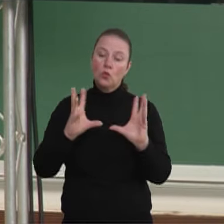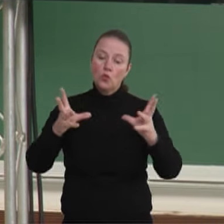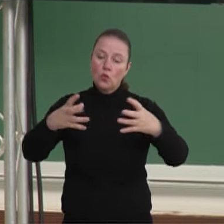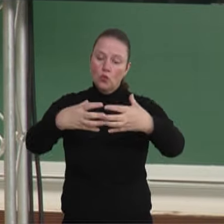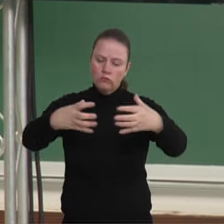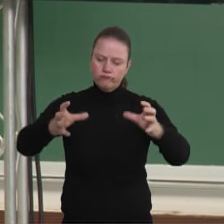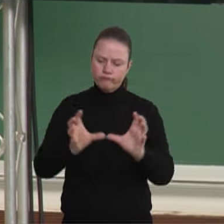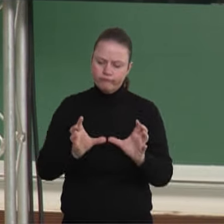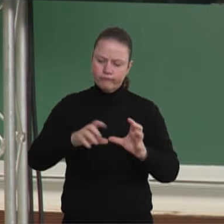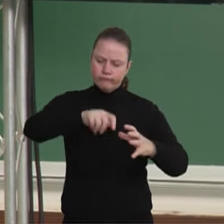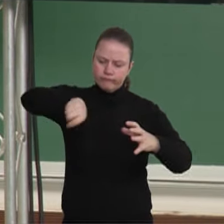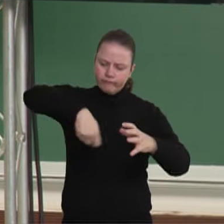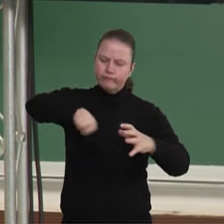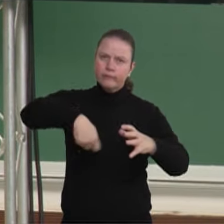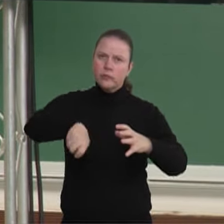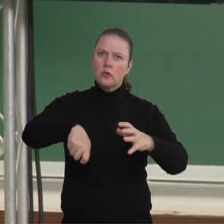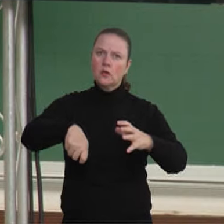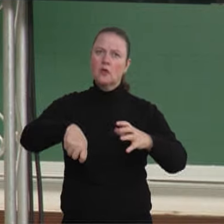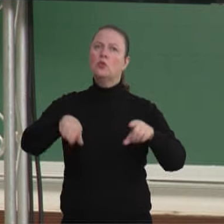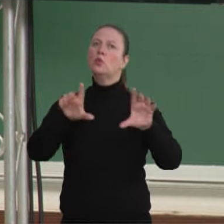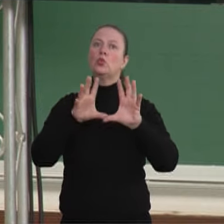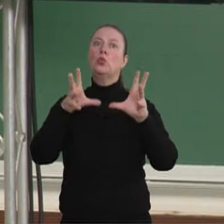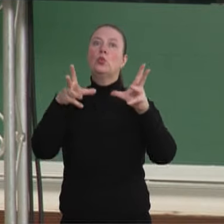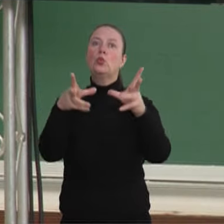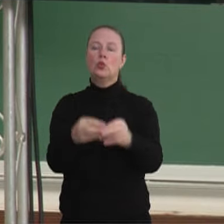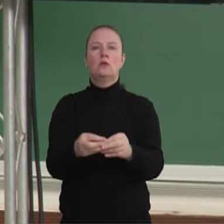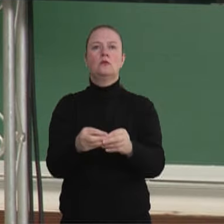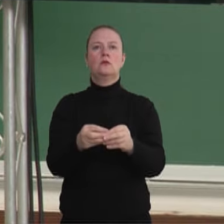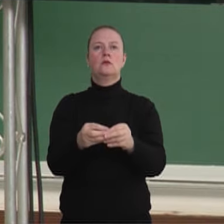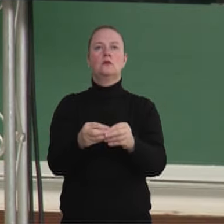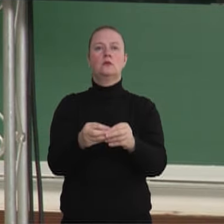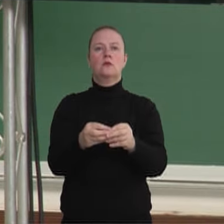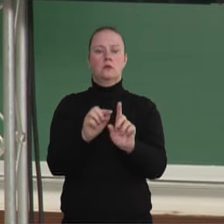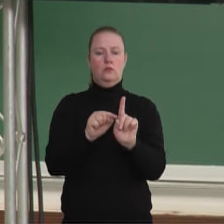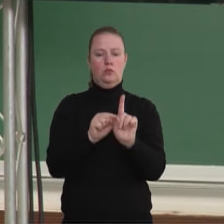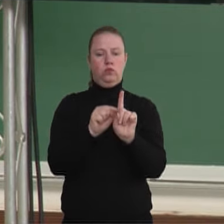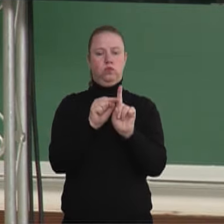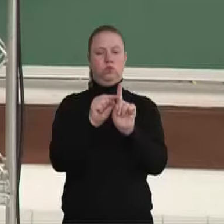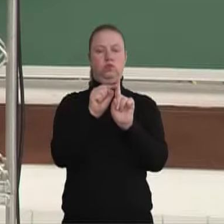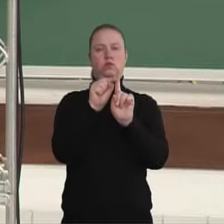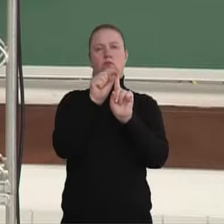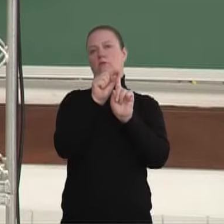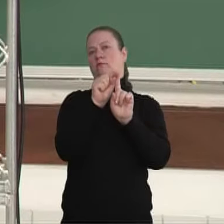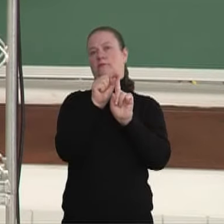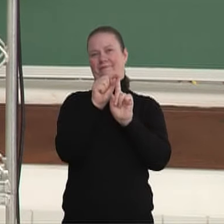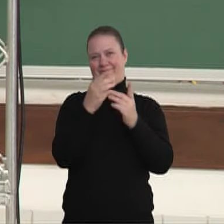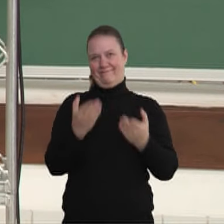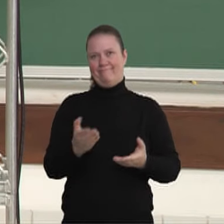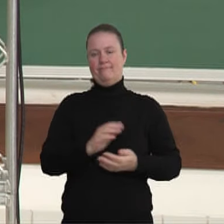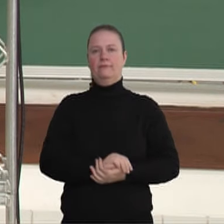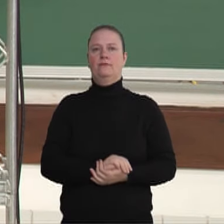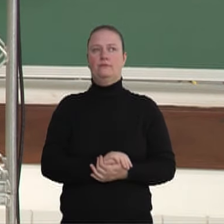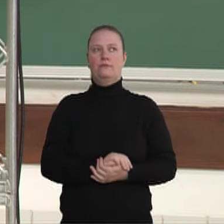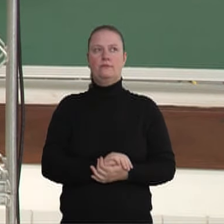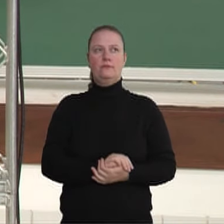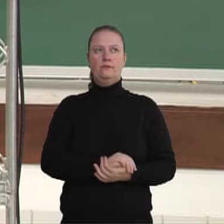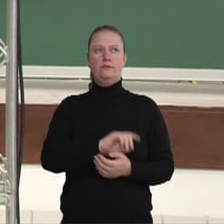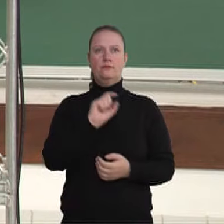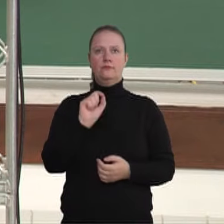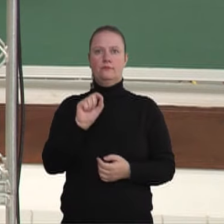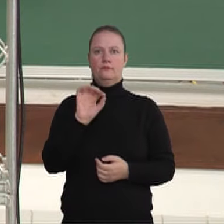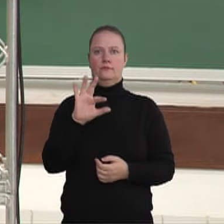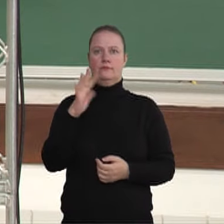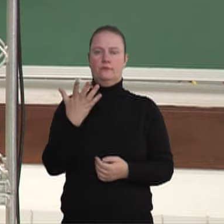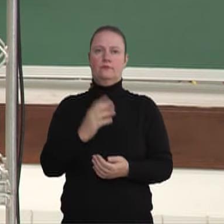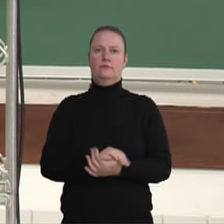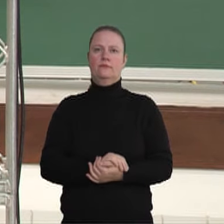estrutura se mantenha a mesma temperatura no final, mas não é que necessariamente isso venha a ocorrer, ok? Mas a tendência é que haja